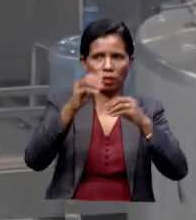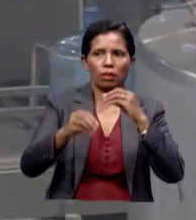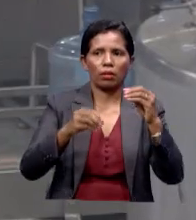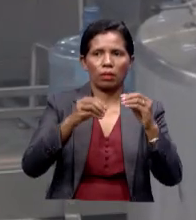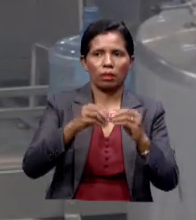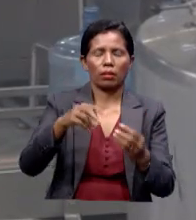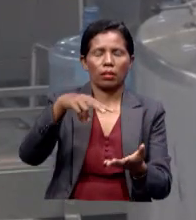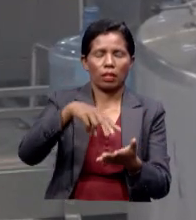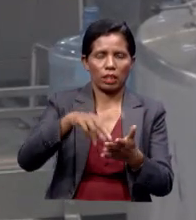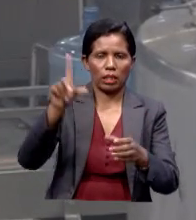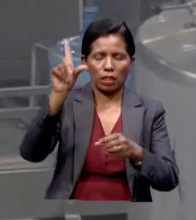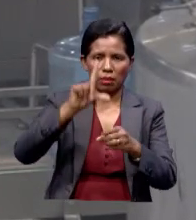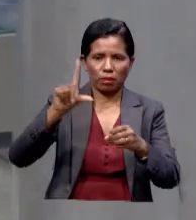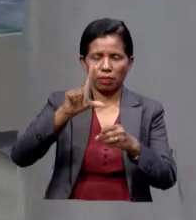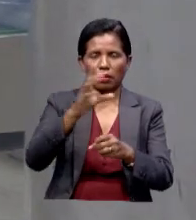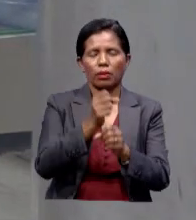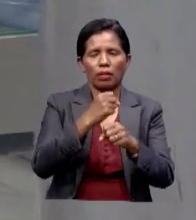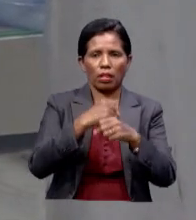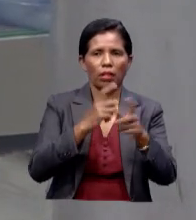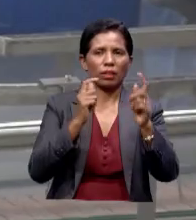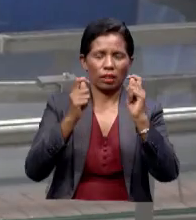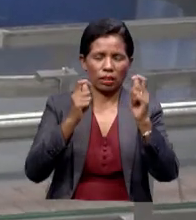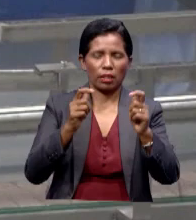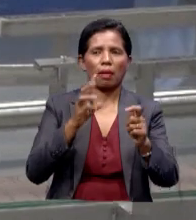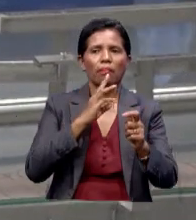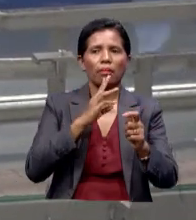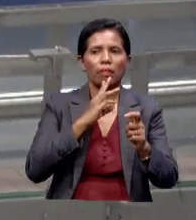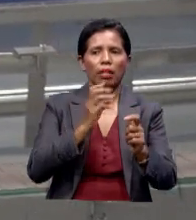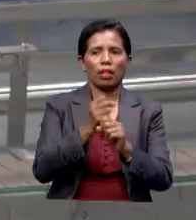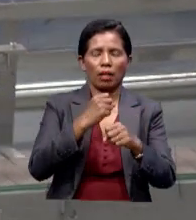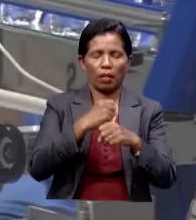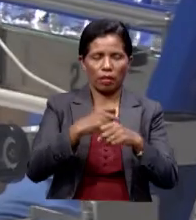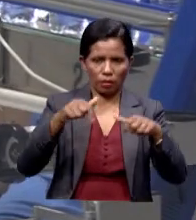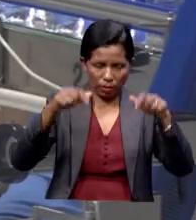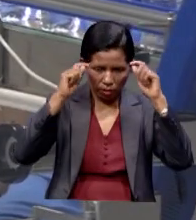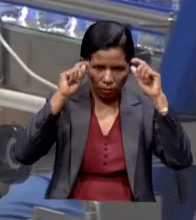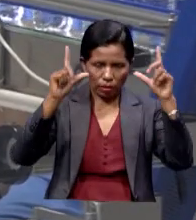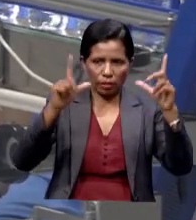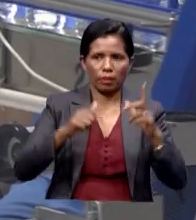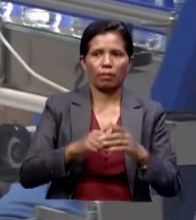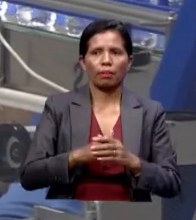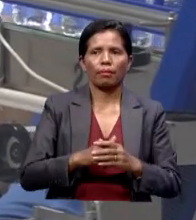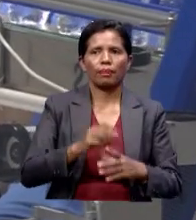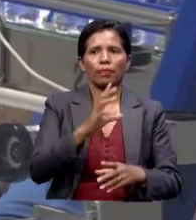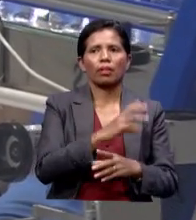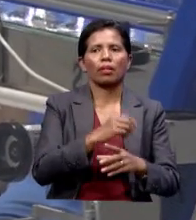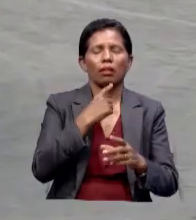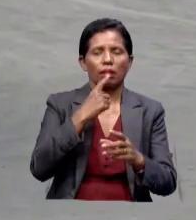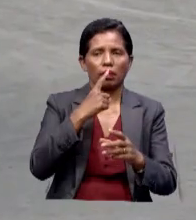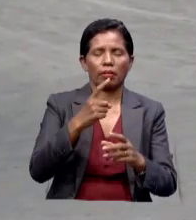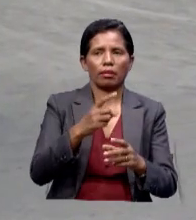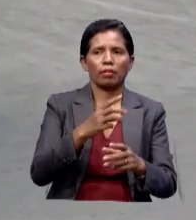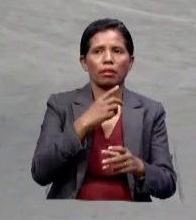Hari Laboratório de halo teste, ba qualidade B, na B produz e a Timor-Leste. Operador Menezer Água Fresca